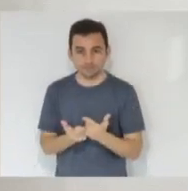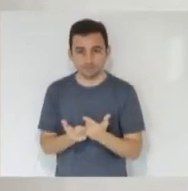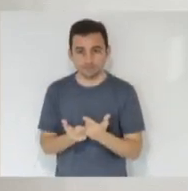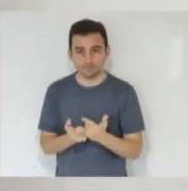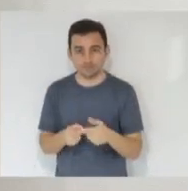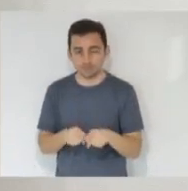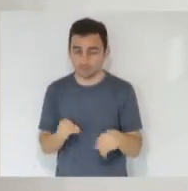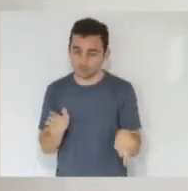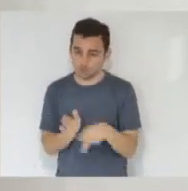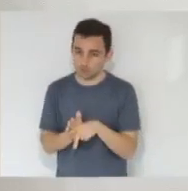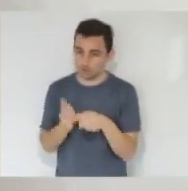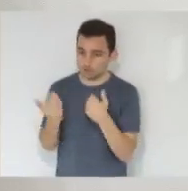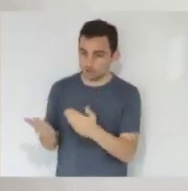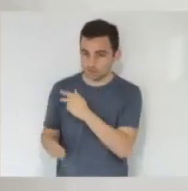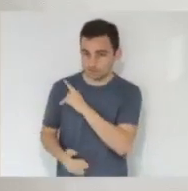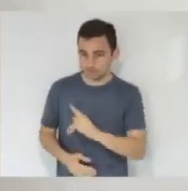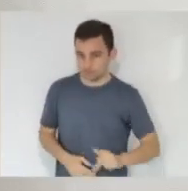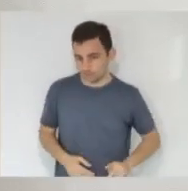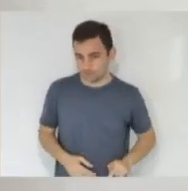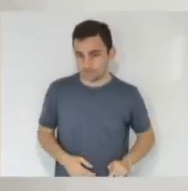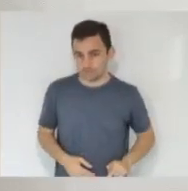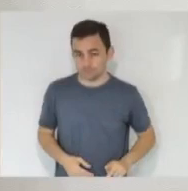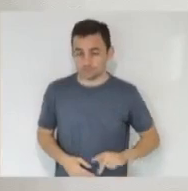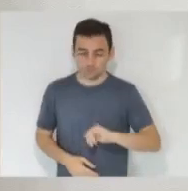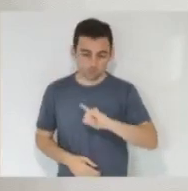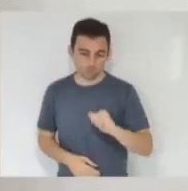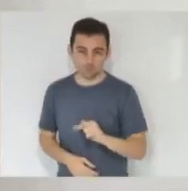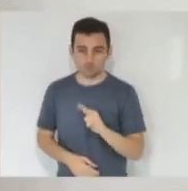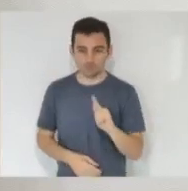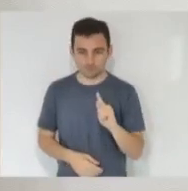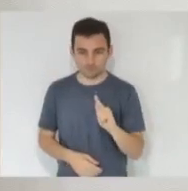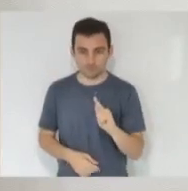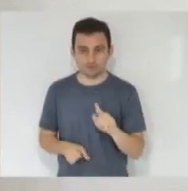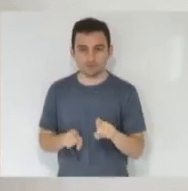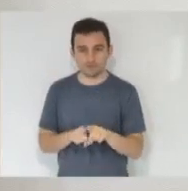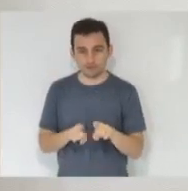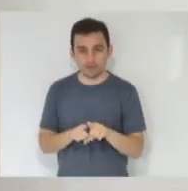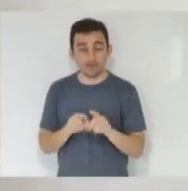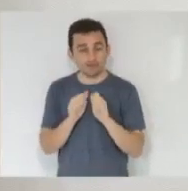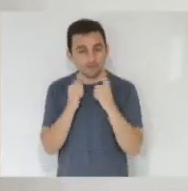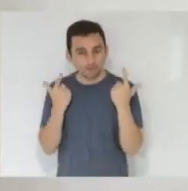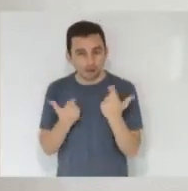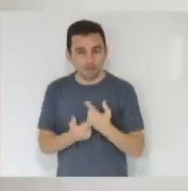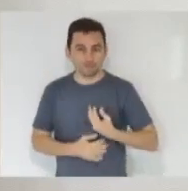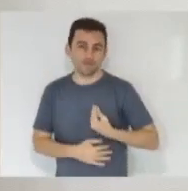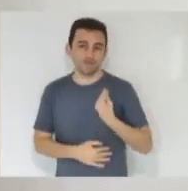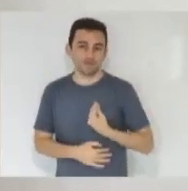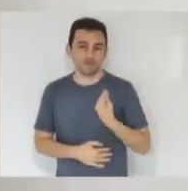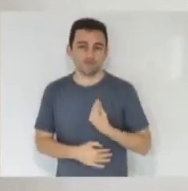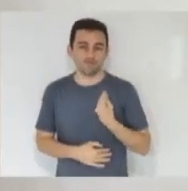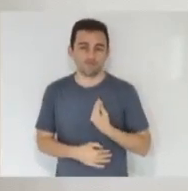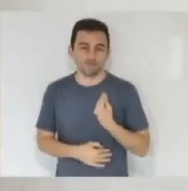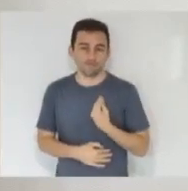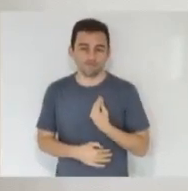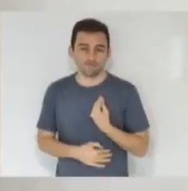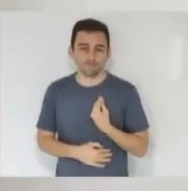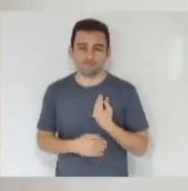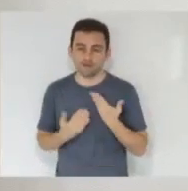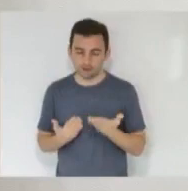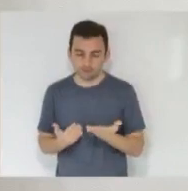do seu presidente, o excelentíssimo deputado Júlio Garcia, e a Assembleia estará também presente no evento com o seu